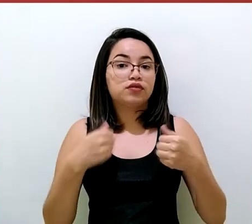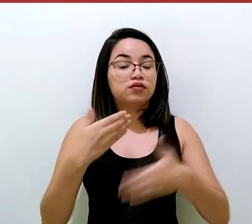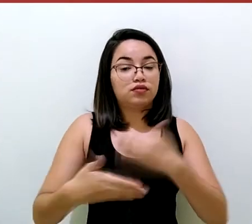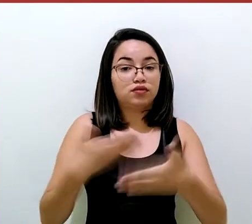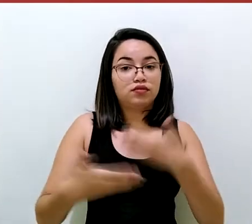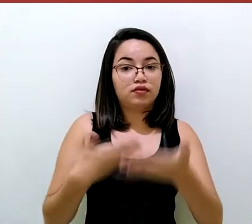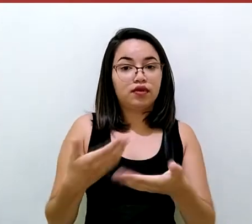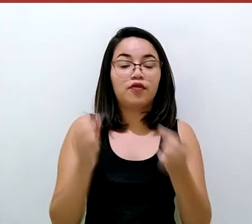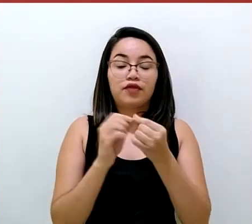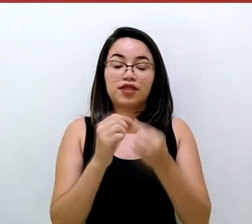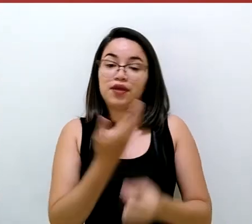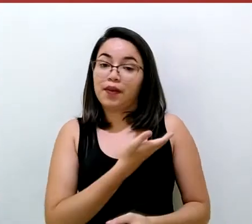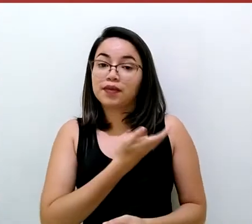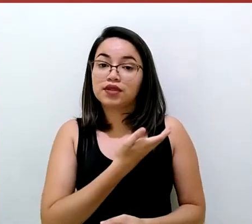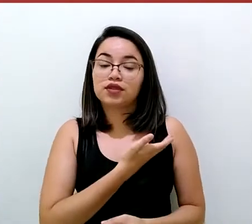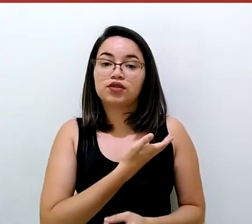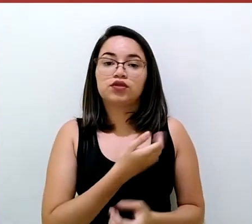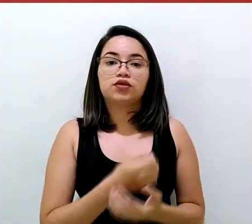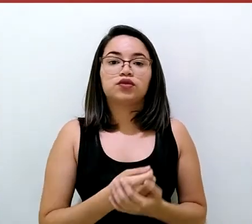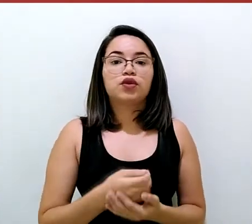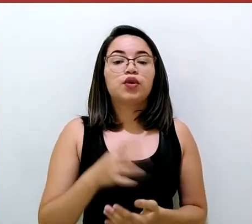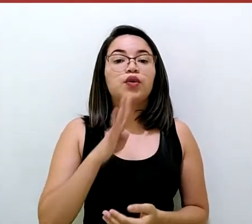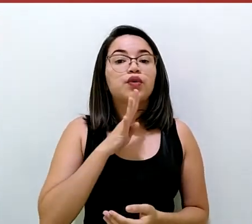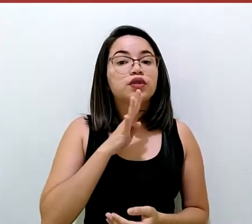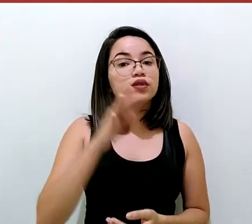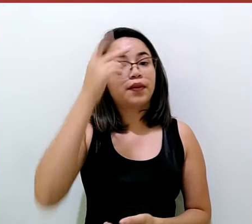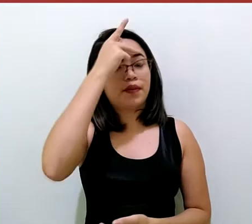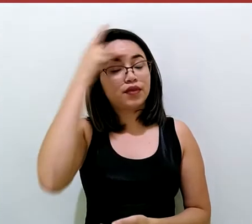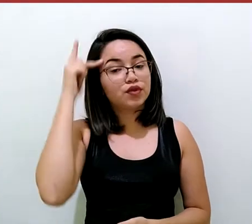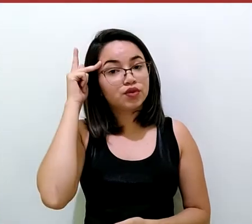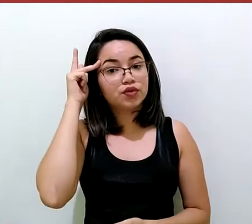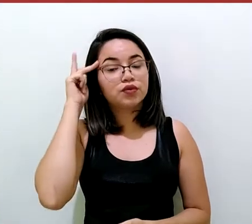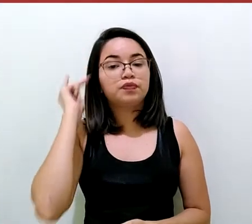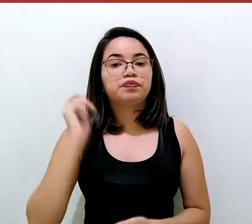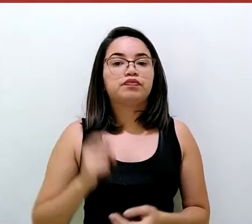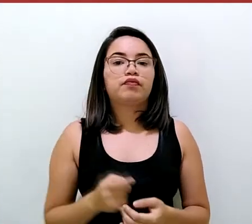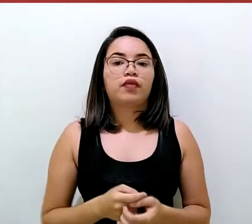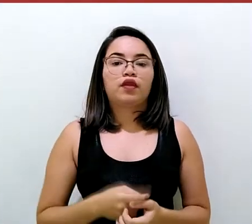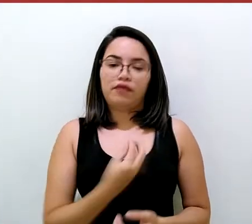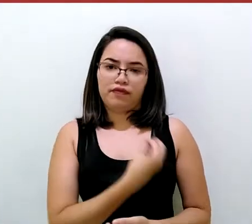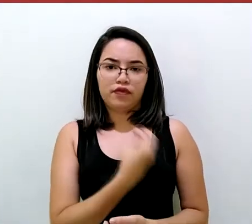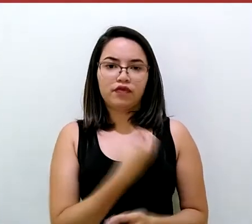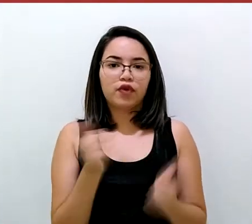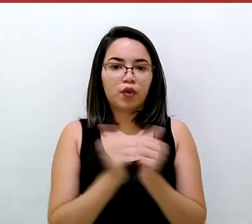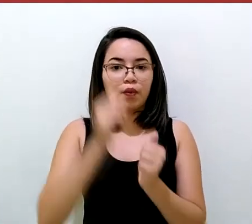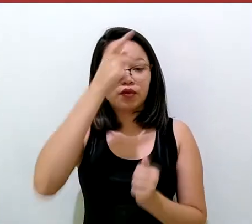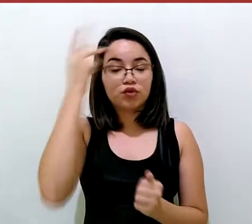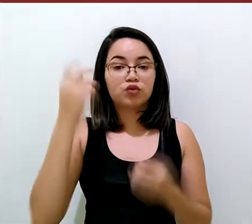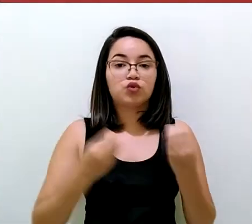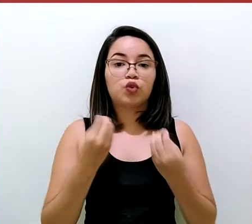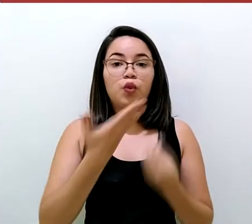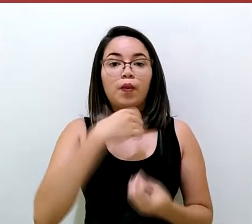se relacionar, a fazer amizades, a conhecer pessoas, a conviver com